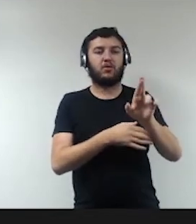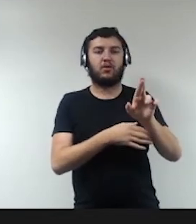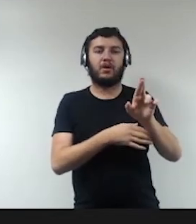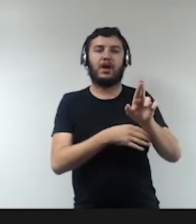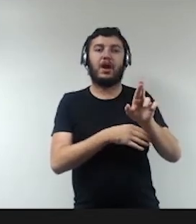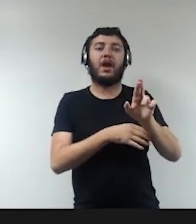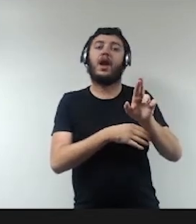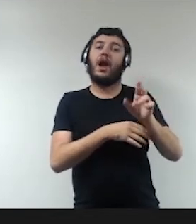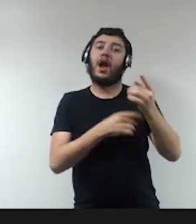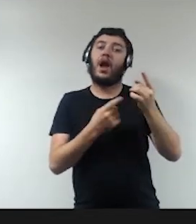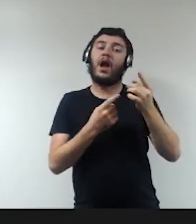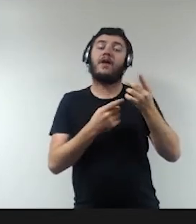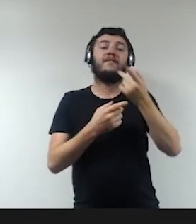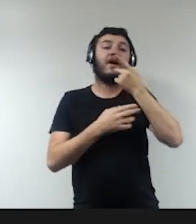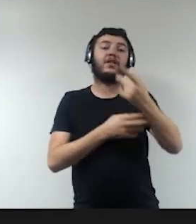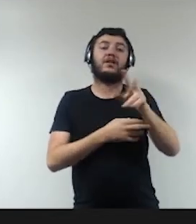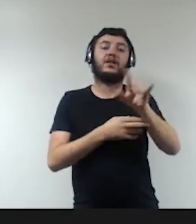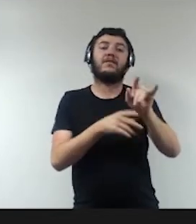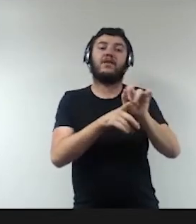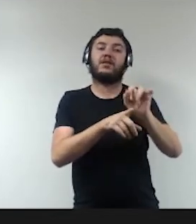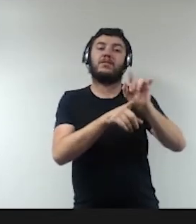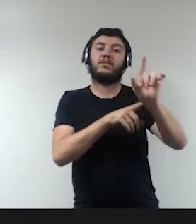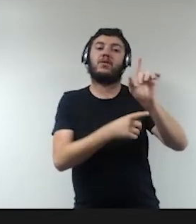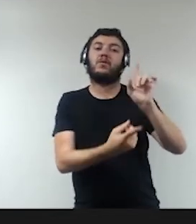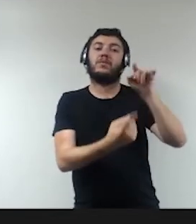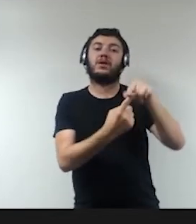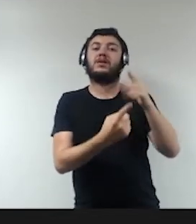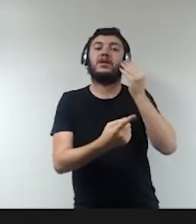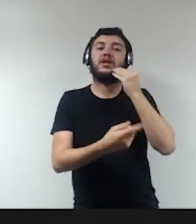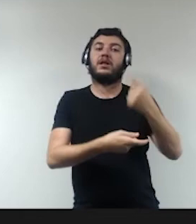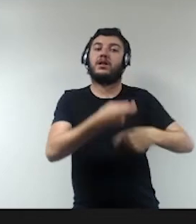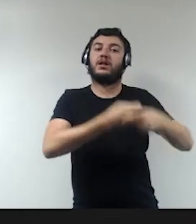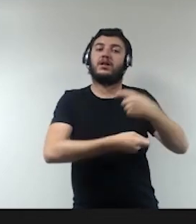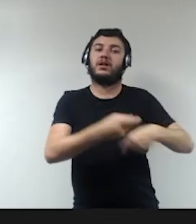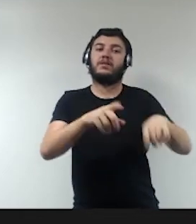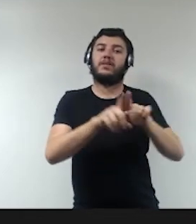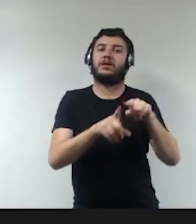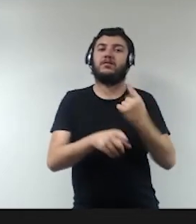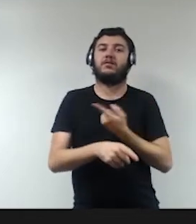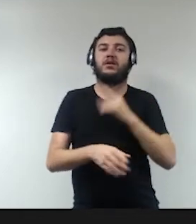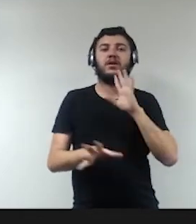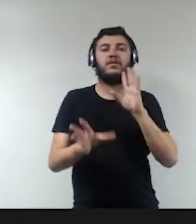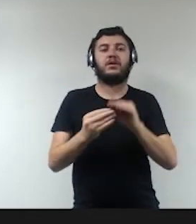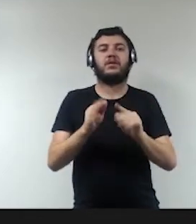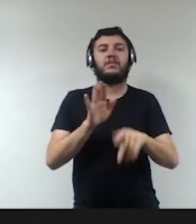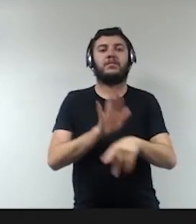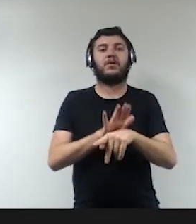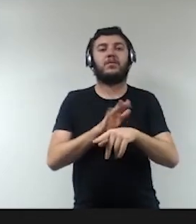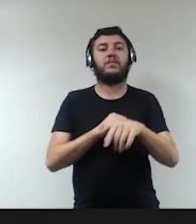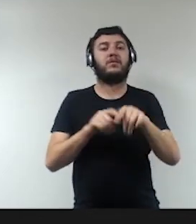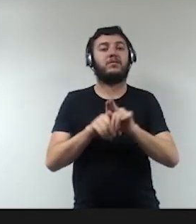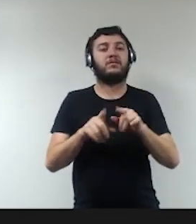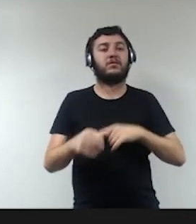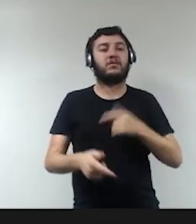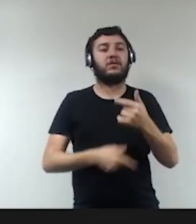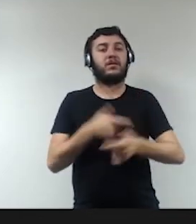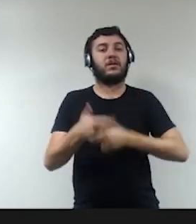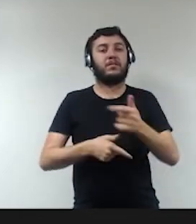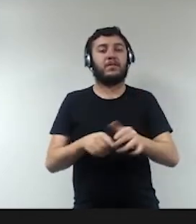negociar. Então, parte muito também da atitude do juiz. Assim, nós não vamos